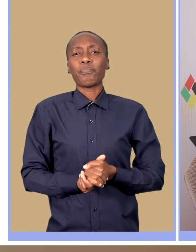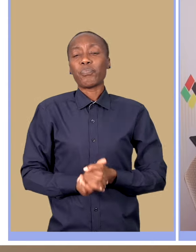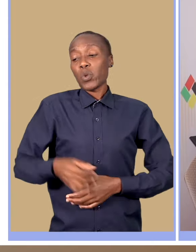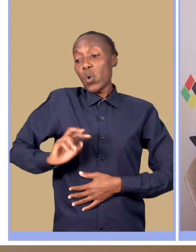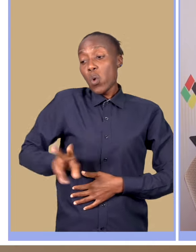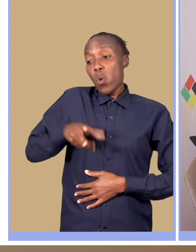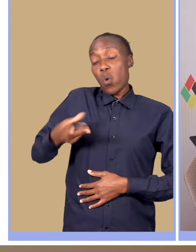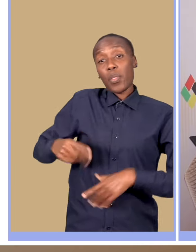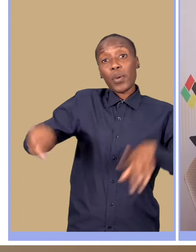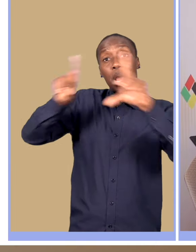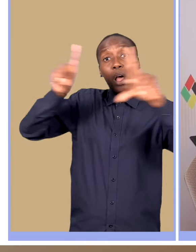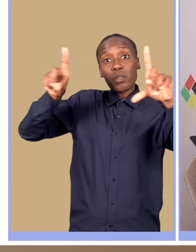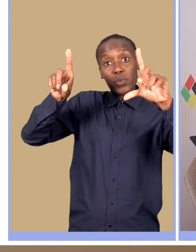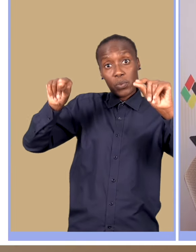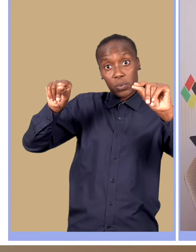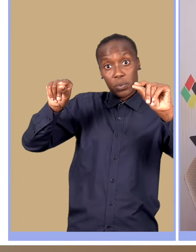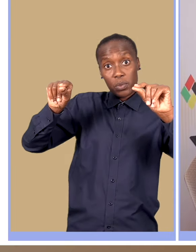que chegar é